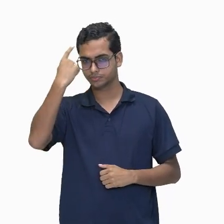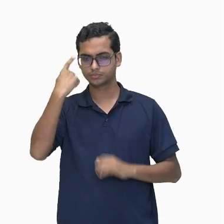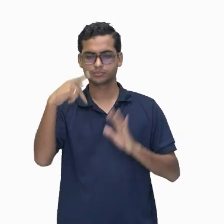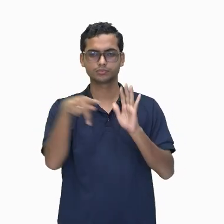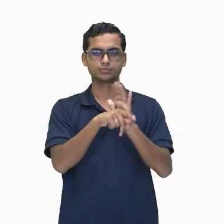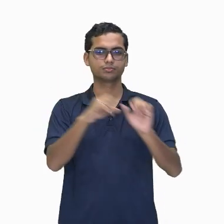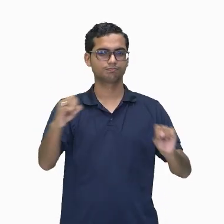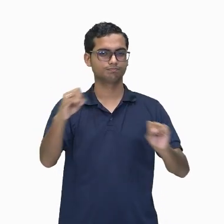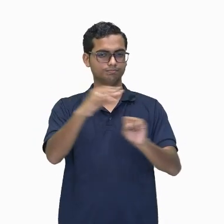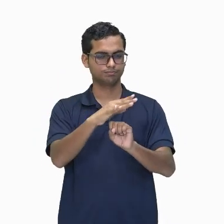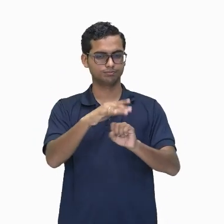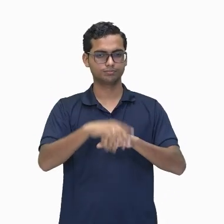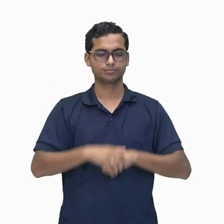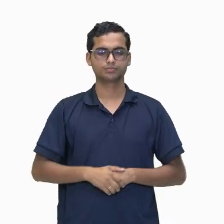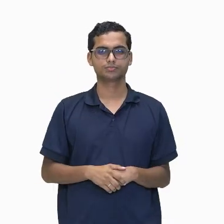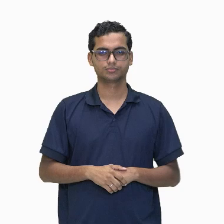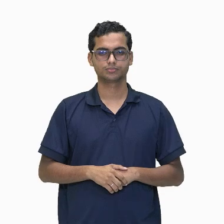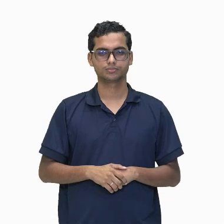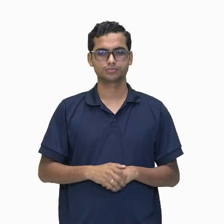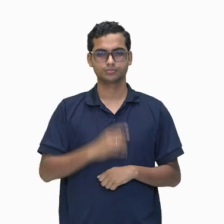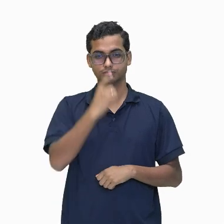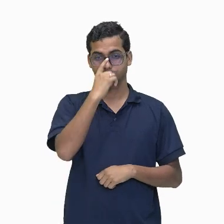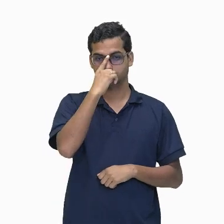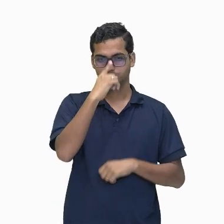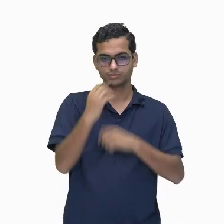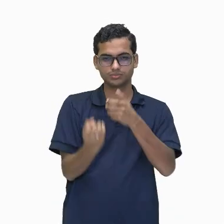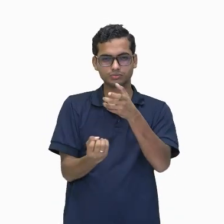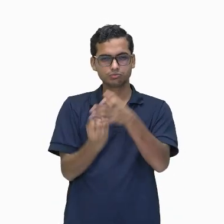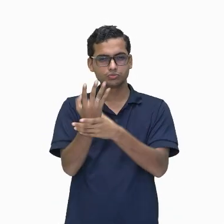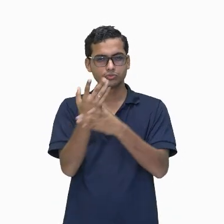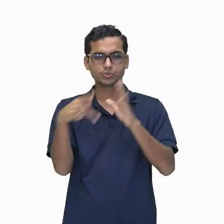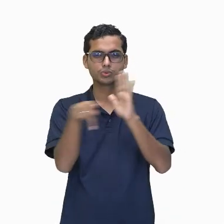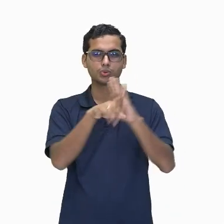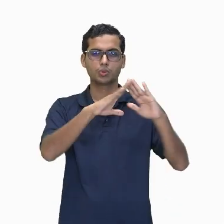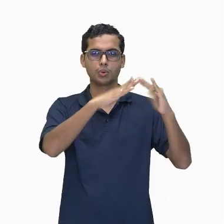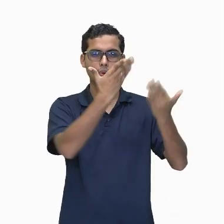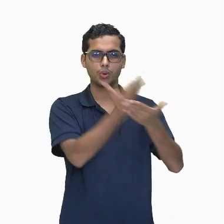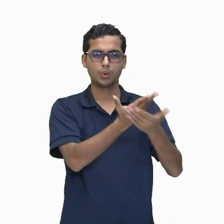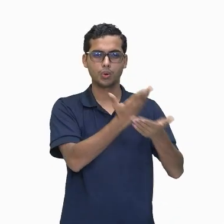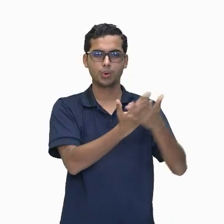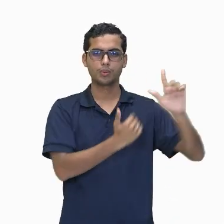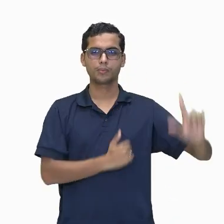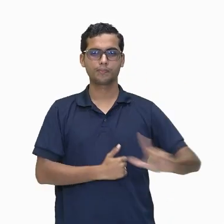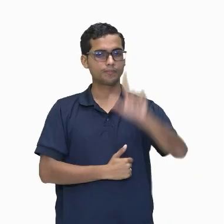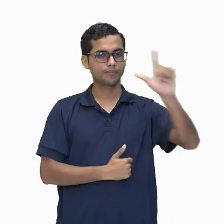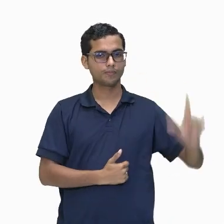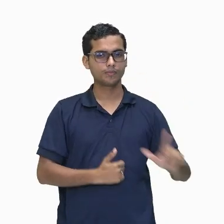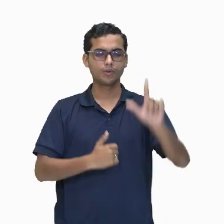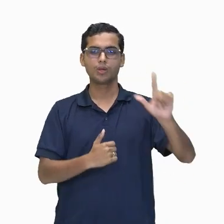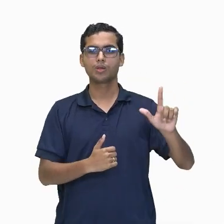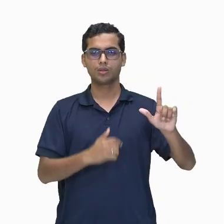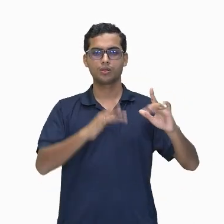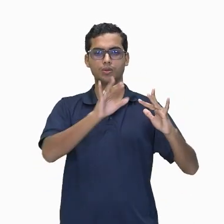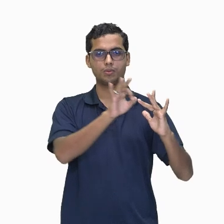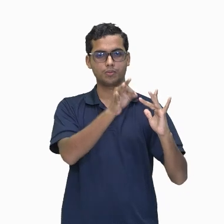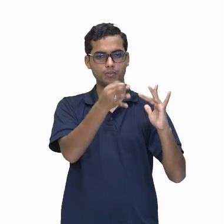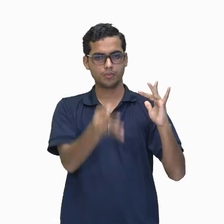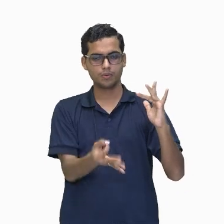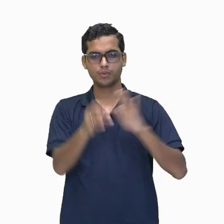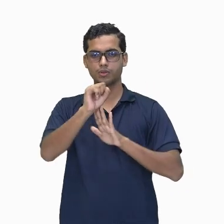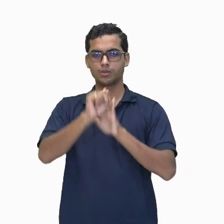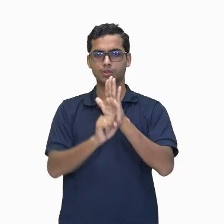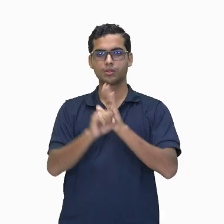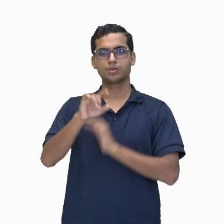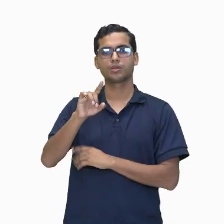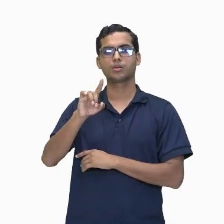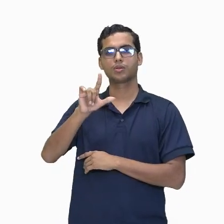falei anteriormente, surge a escola literária Arcade. O século das luzes, como é chamado,